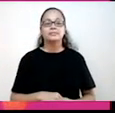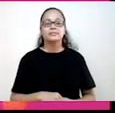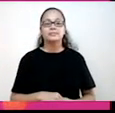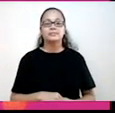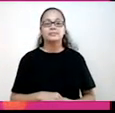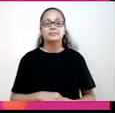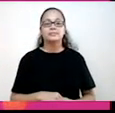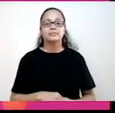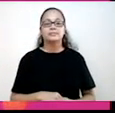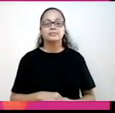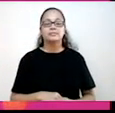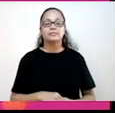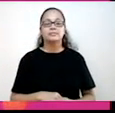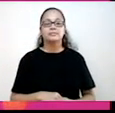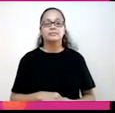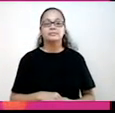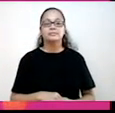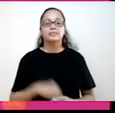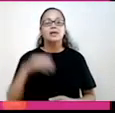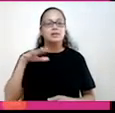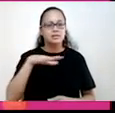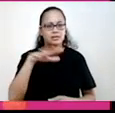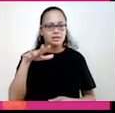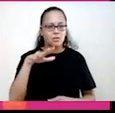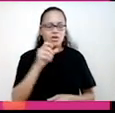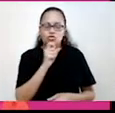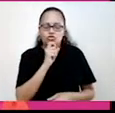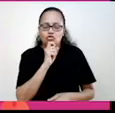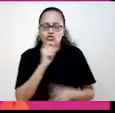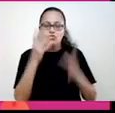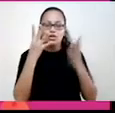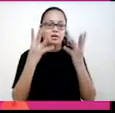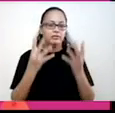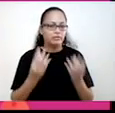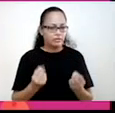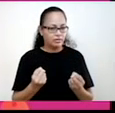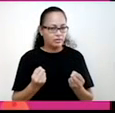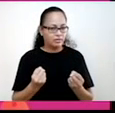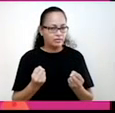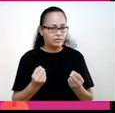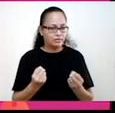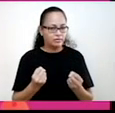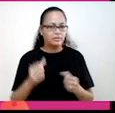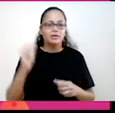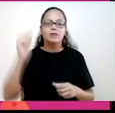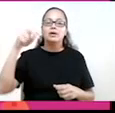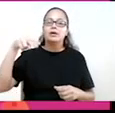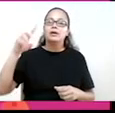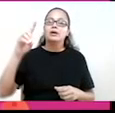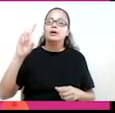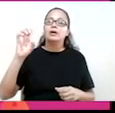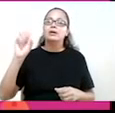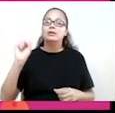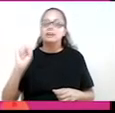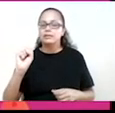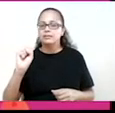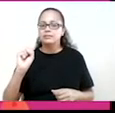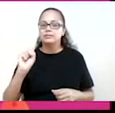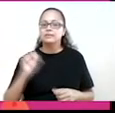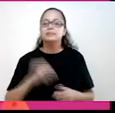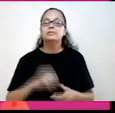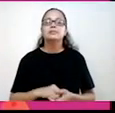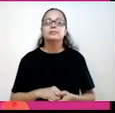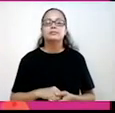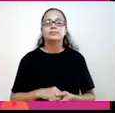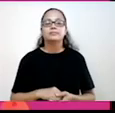Punas e paramos, né? São áreas frias e secas dos elevados altiplanos dos Andes, né? Então pega uma boa faixa